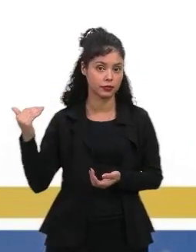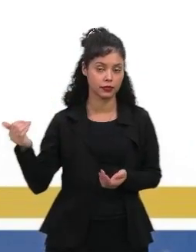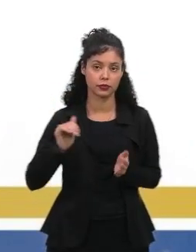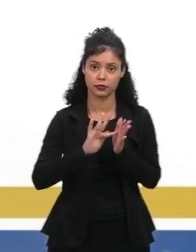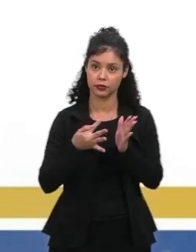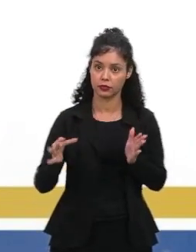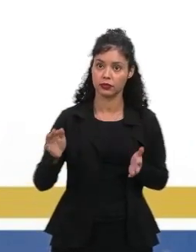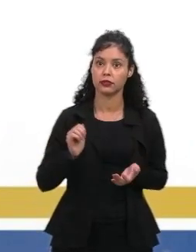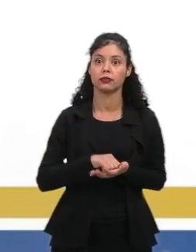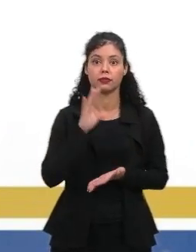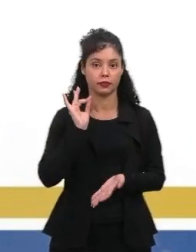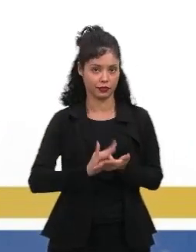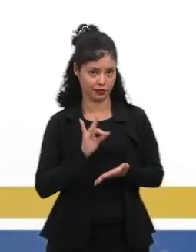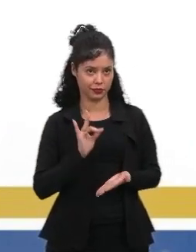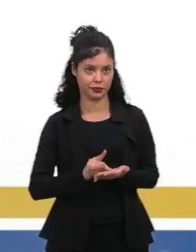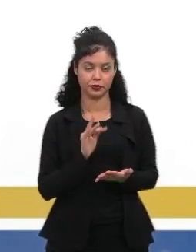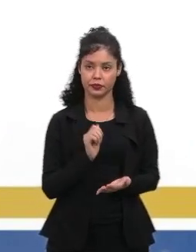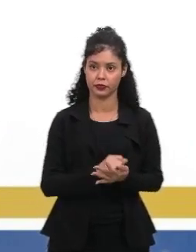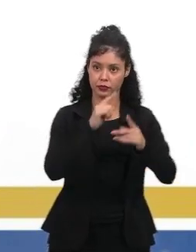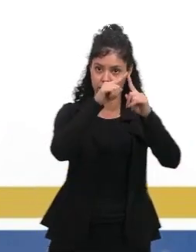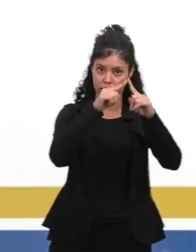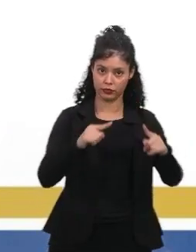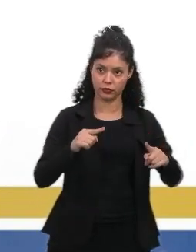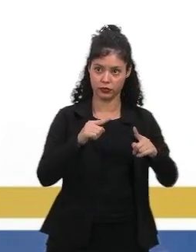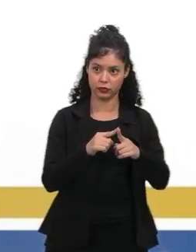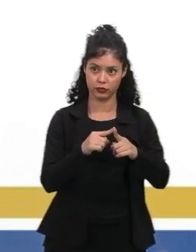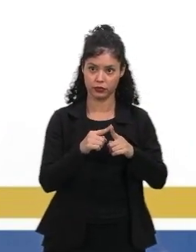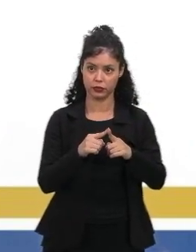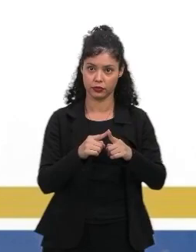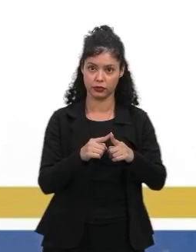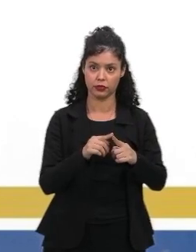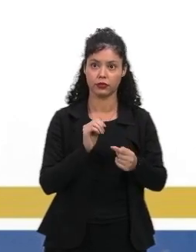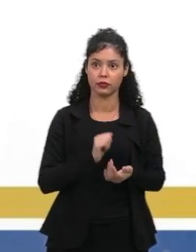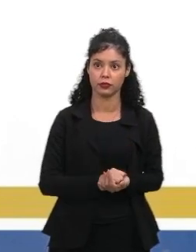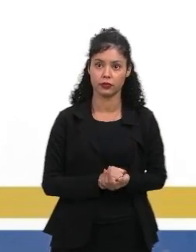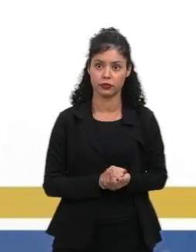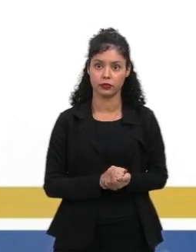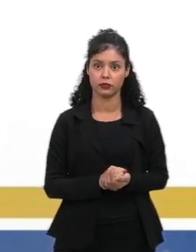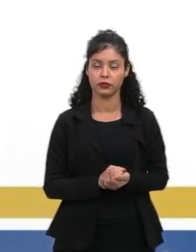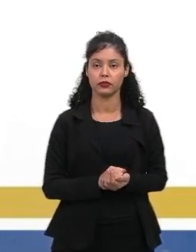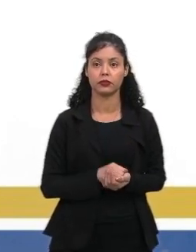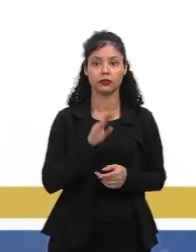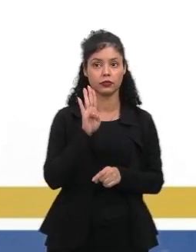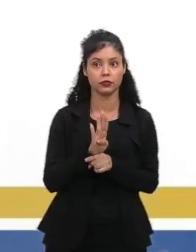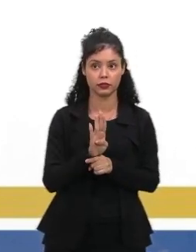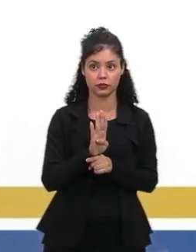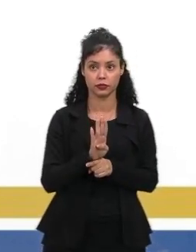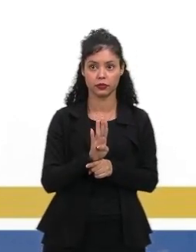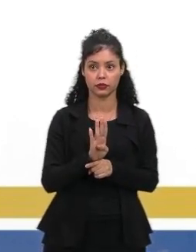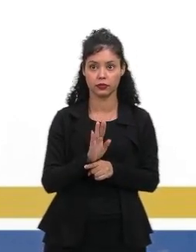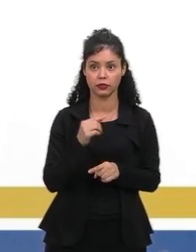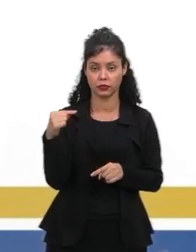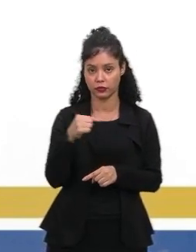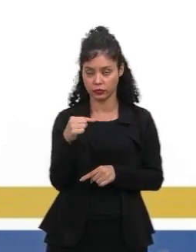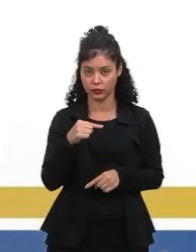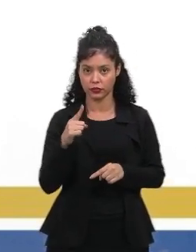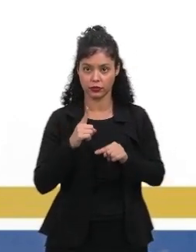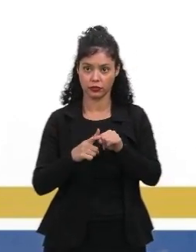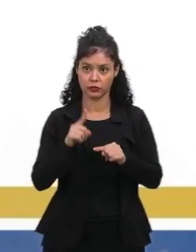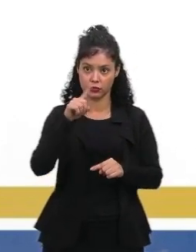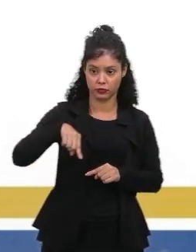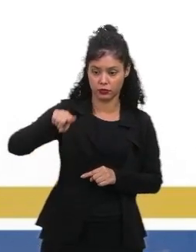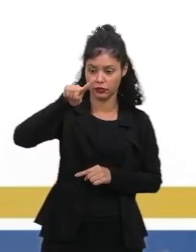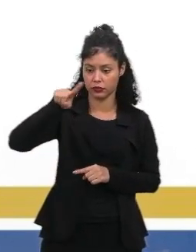fórmulazinha de Bhaskara, de fato, né? Que é o nosso aqui. X é igual a menos b, mais ou menos raiz quadrada